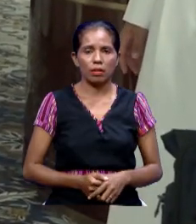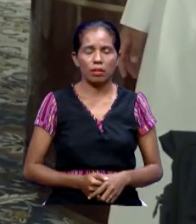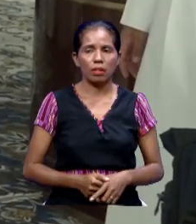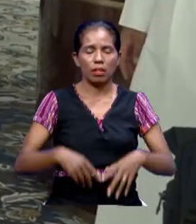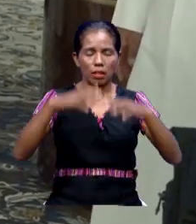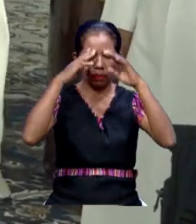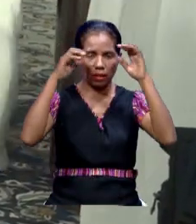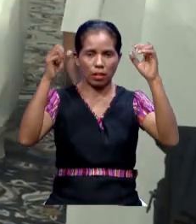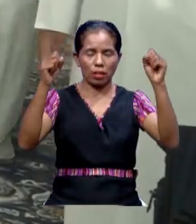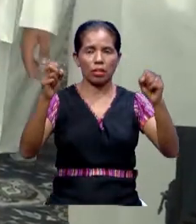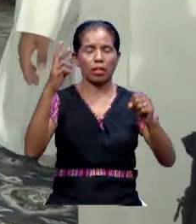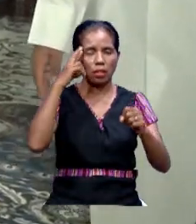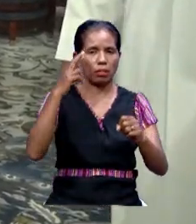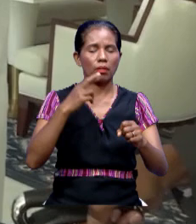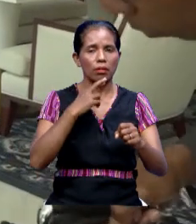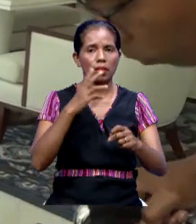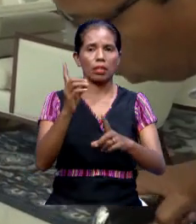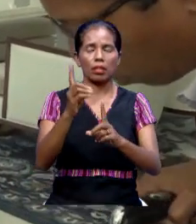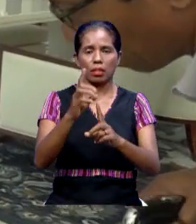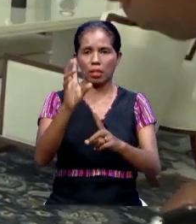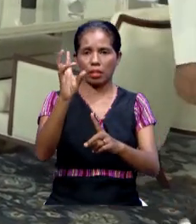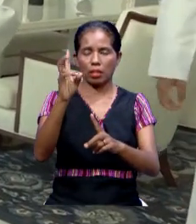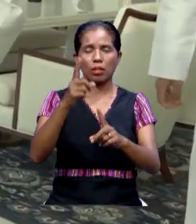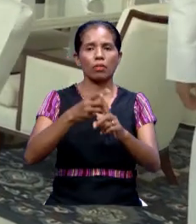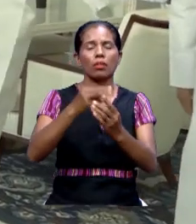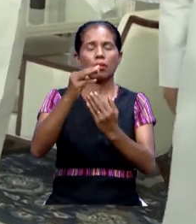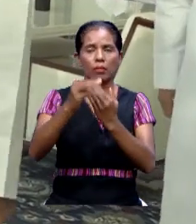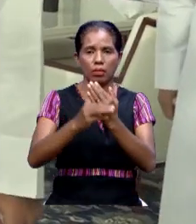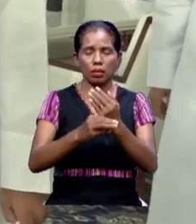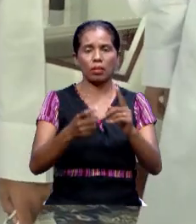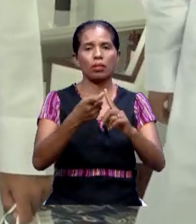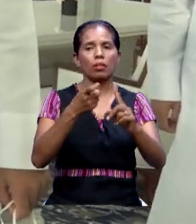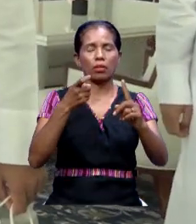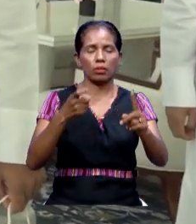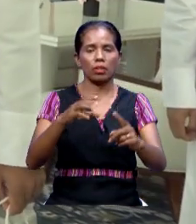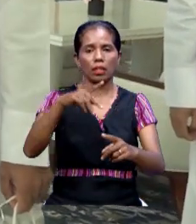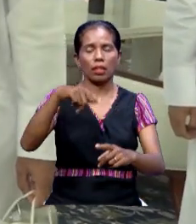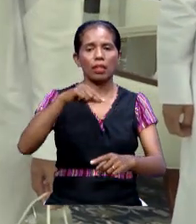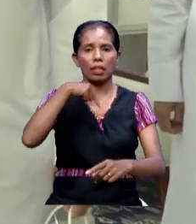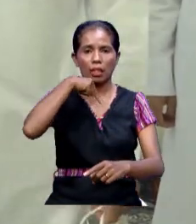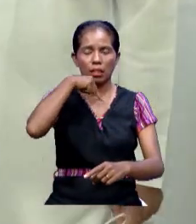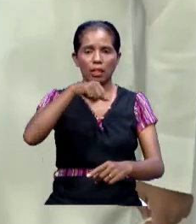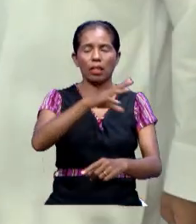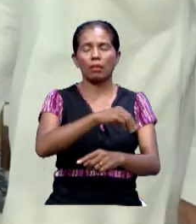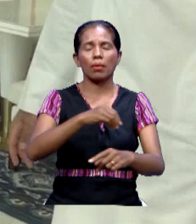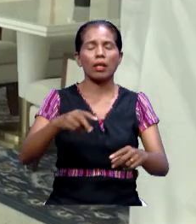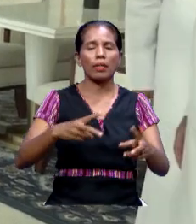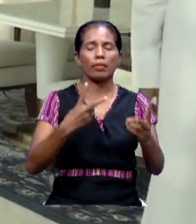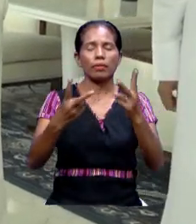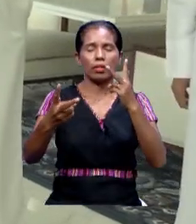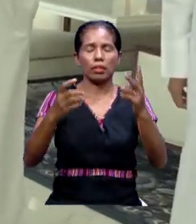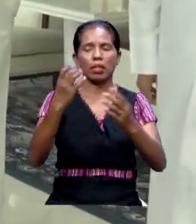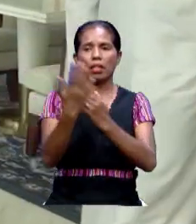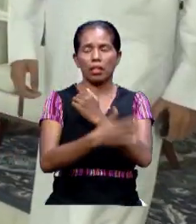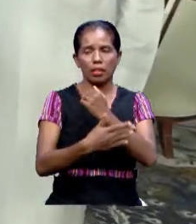Presidente da República José Ramos Horta e Lorong Hitu Fulan Marsune desloca o Sidoha Qatar para visita na Saung Azerbaijão e